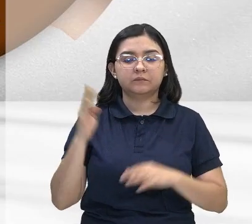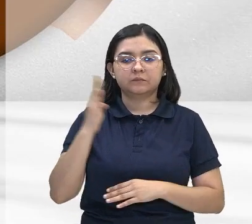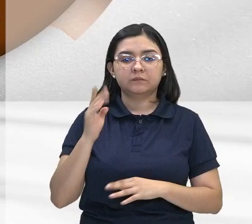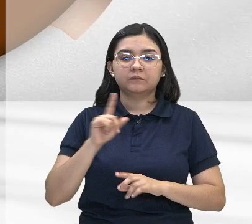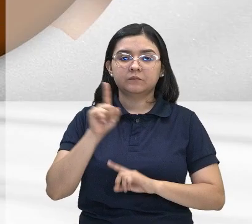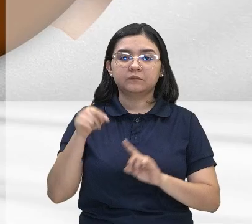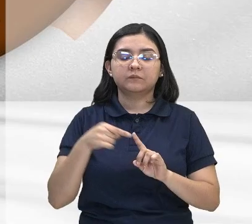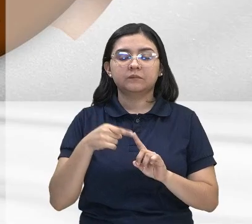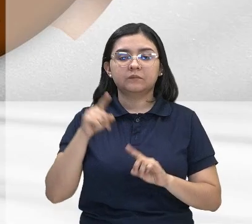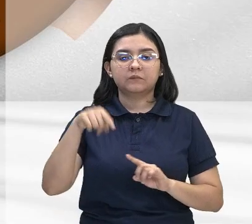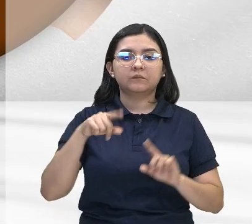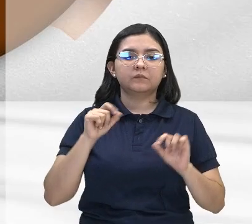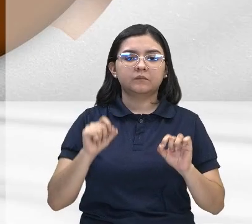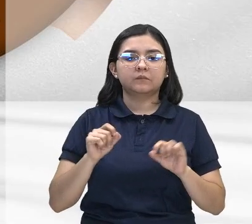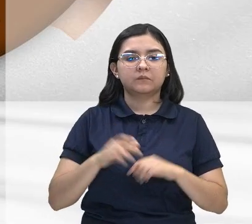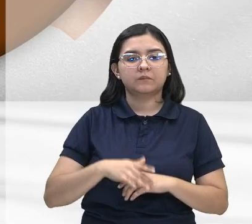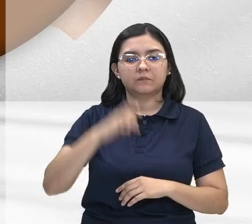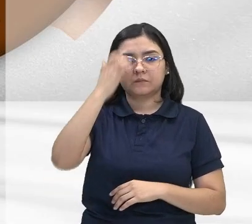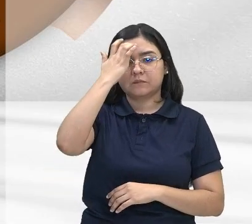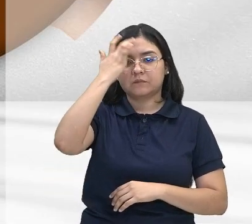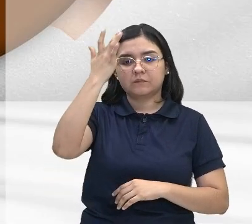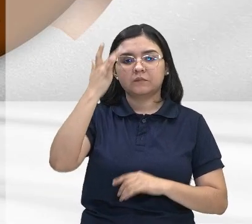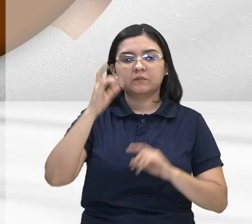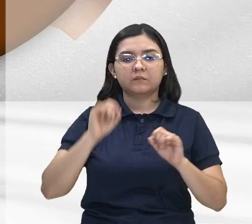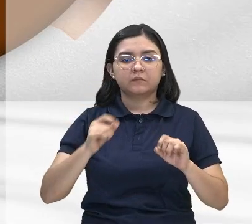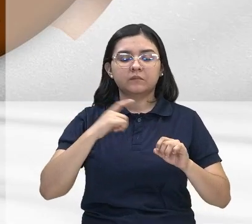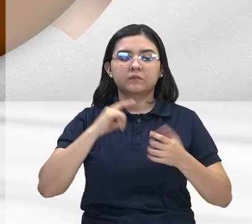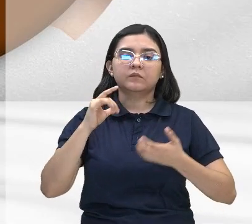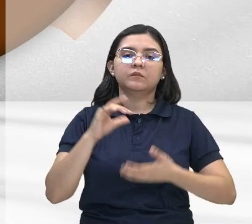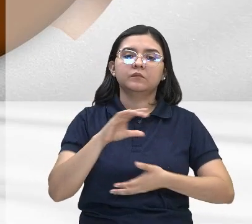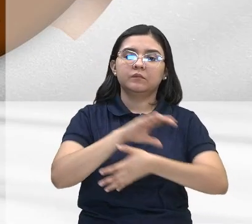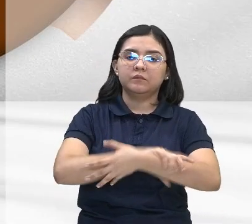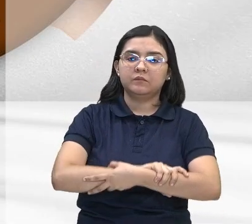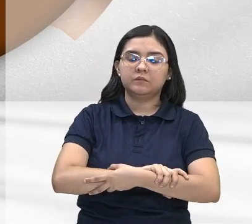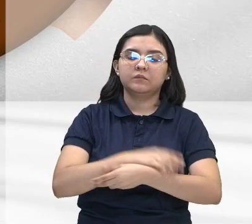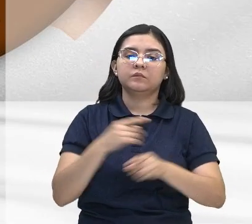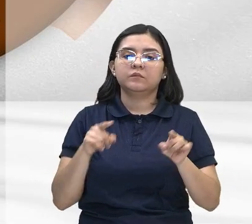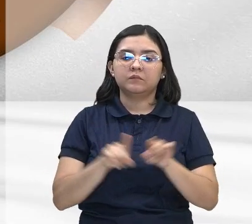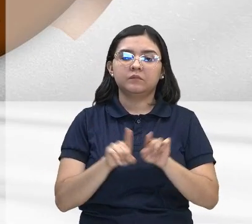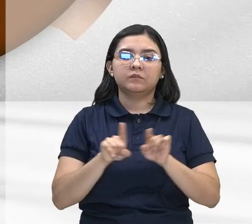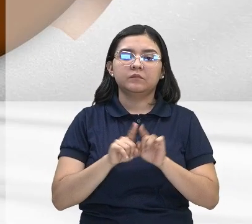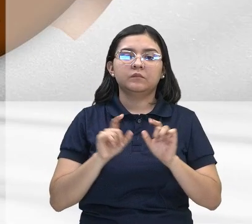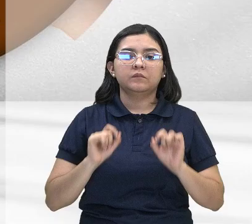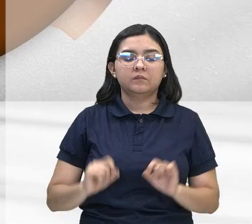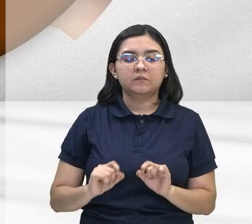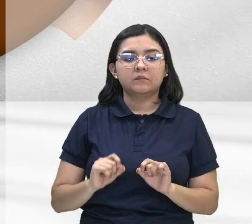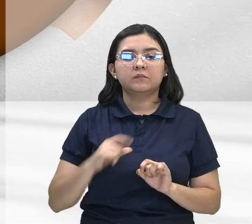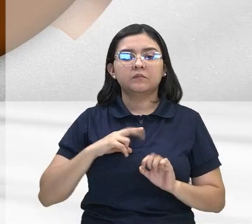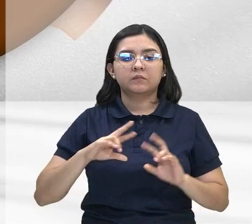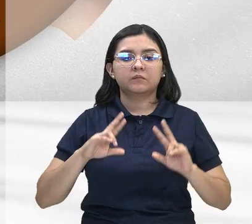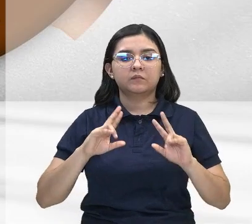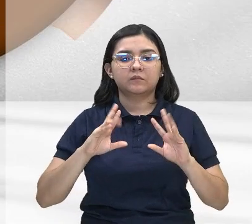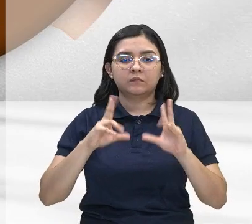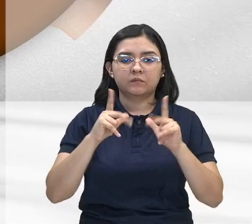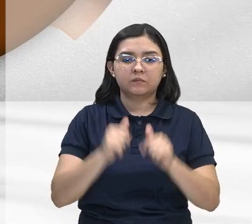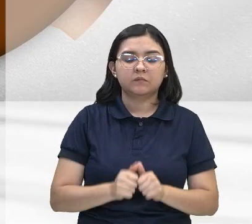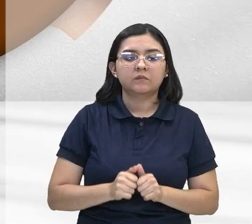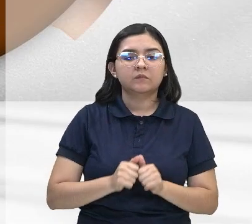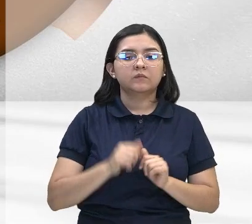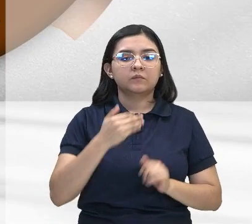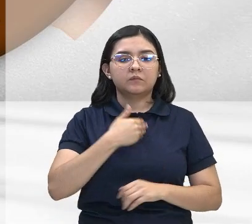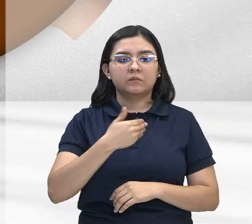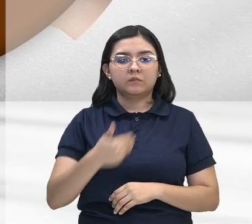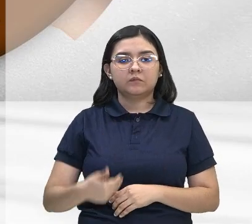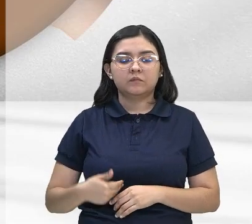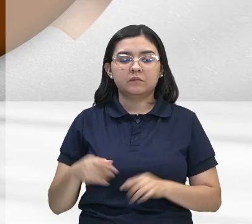finalidade é facilitar o aparecimento de parcerias e convênios em todos os níveis de governos